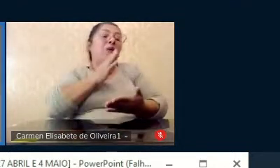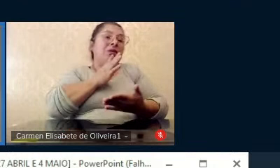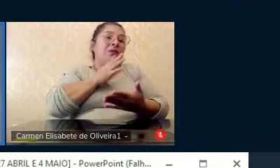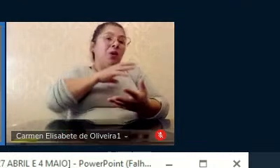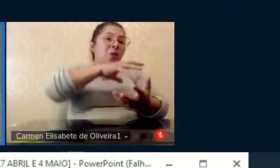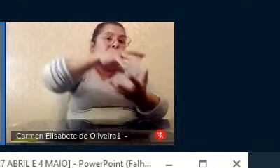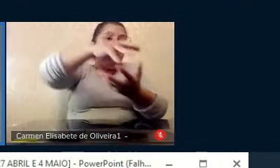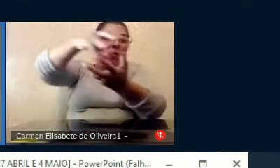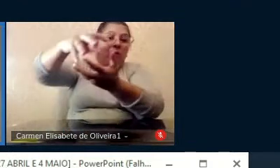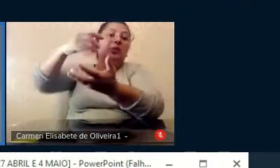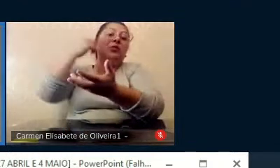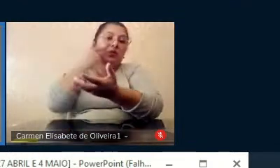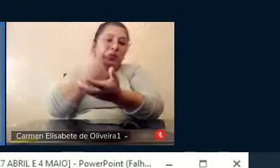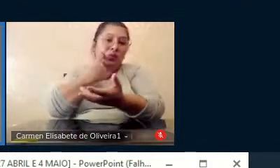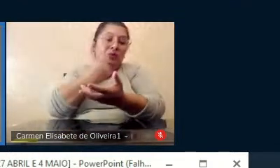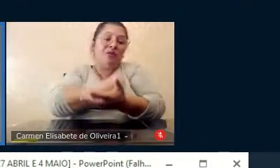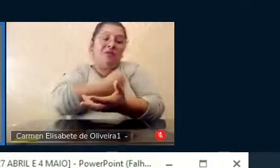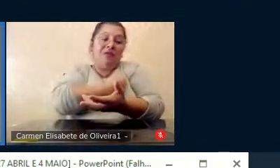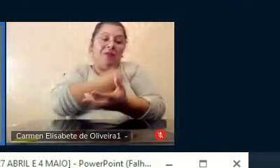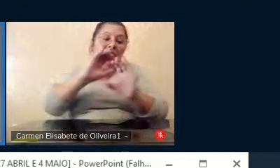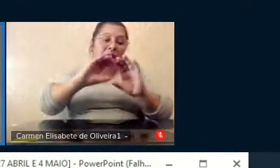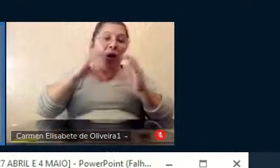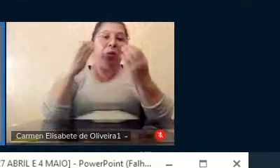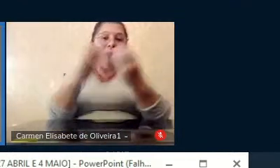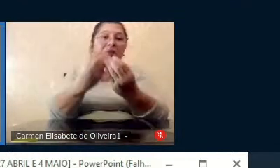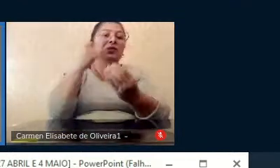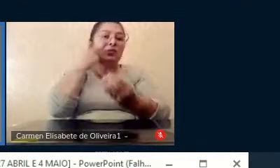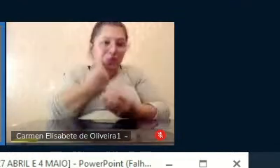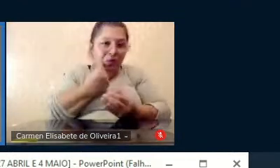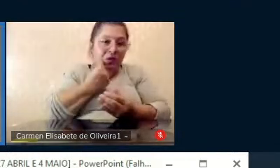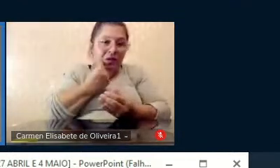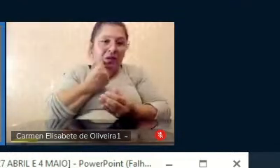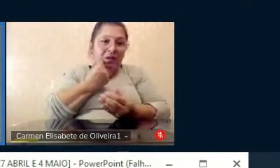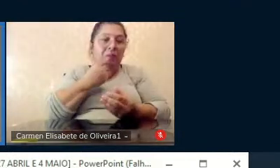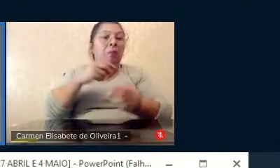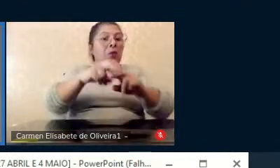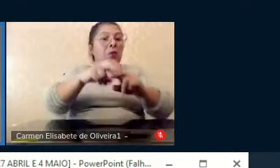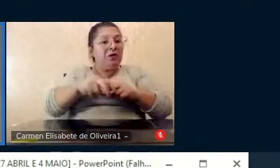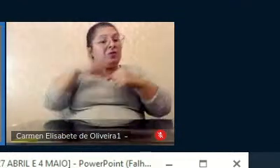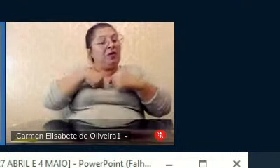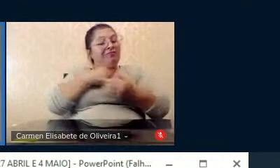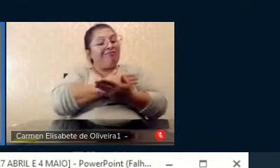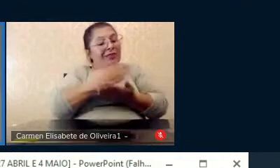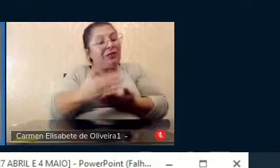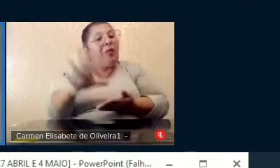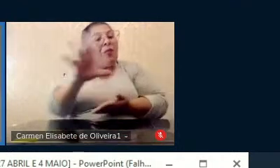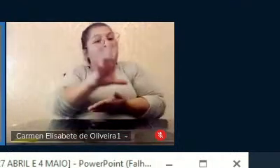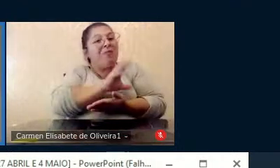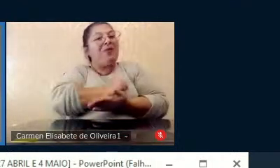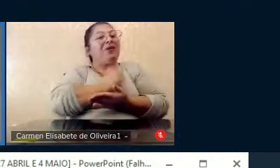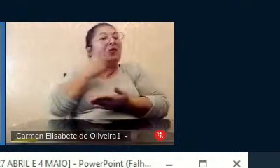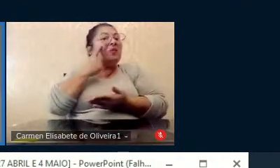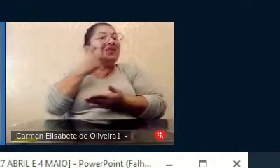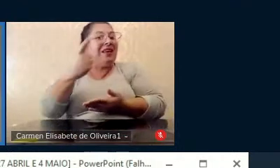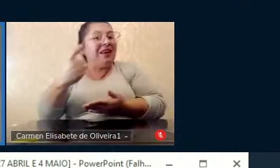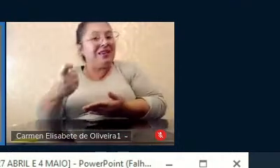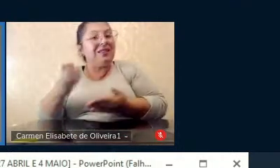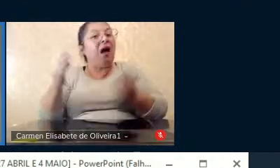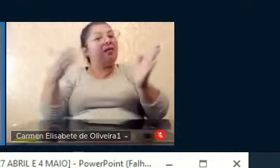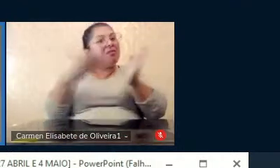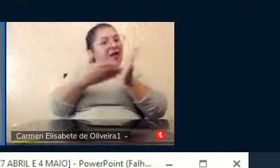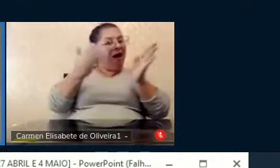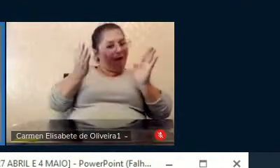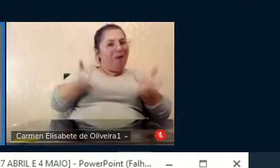surdos, a conviver com a comunidade surda, e isso despertou um amor, um interesse que me trouxe até hoje